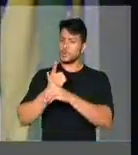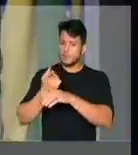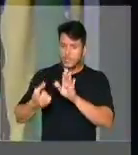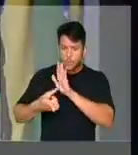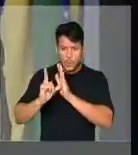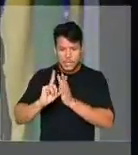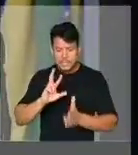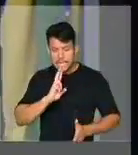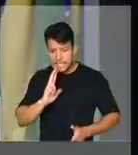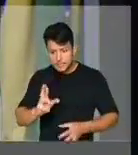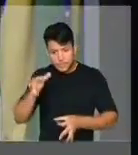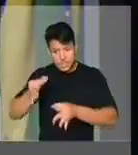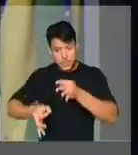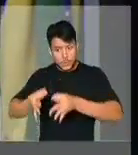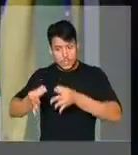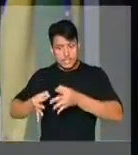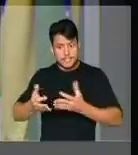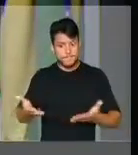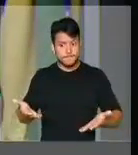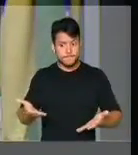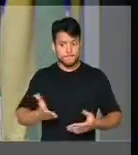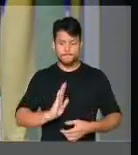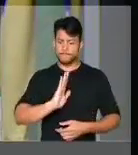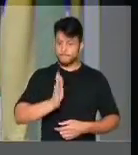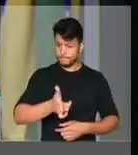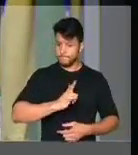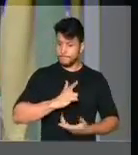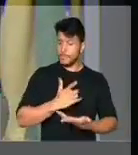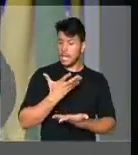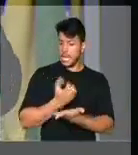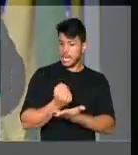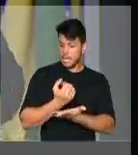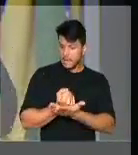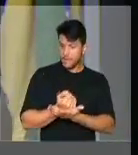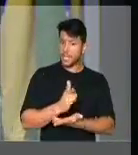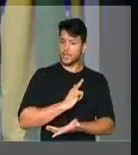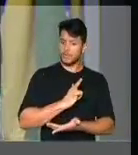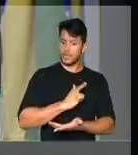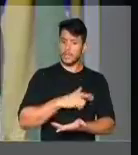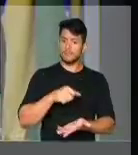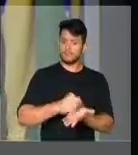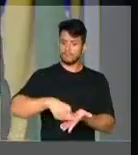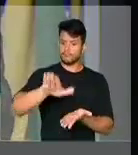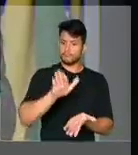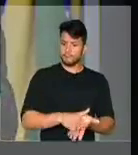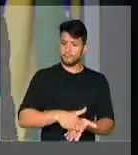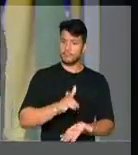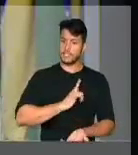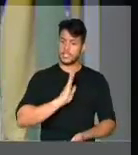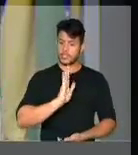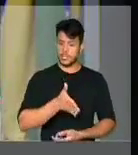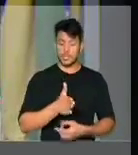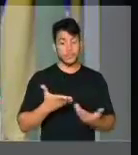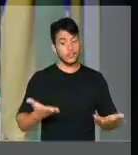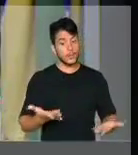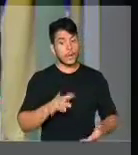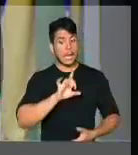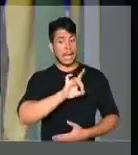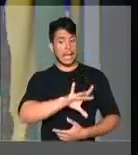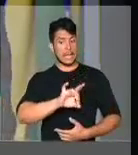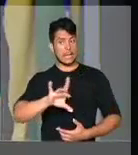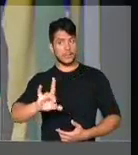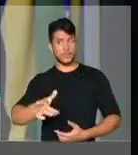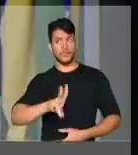do Poder Judiciário. Tudo isso ficou gravado, ficou lá, registrado, e aí cabe a cada